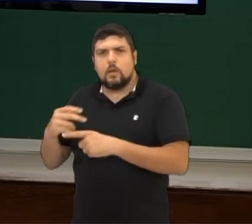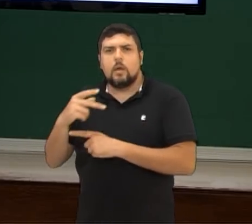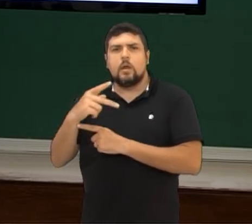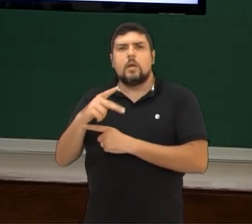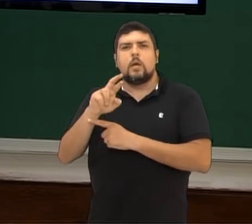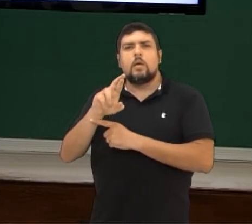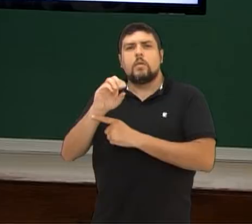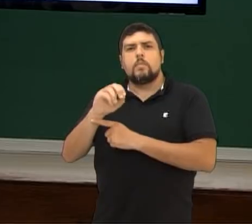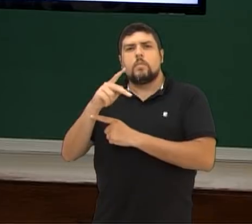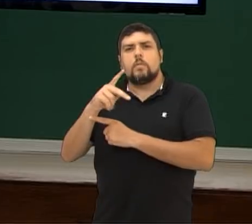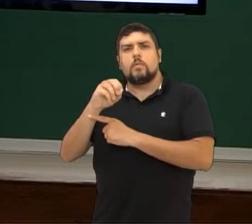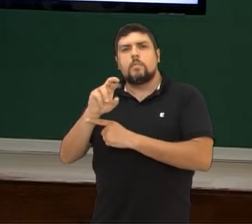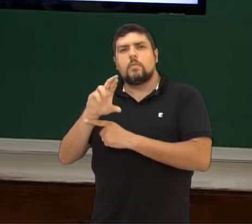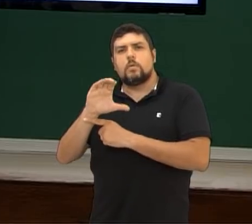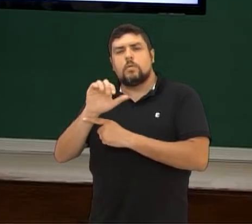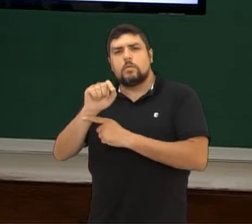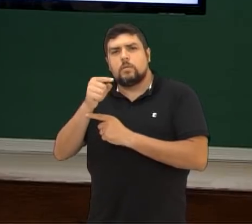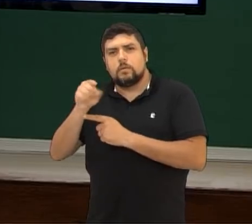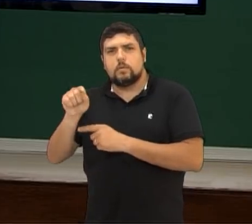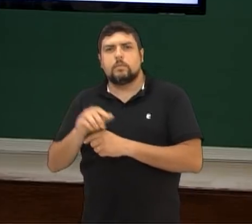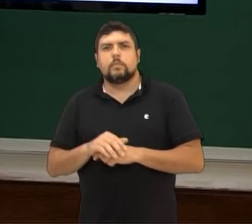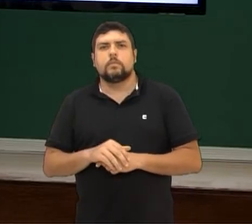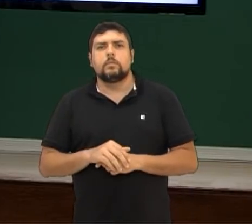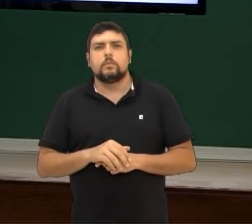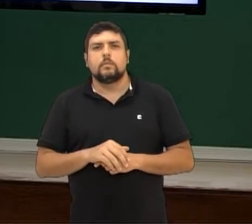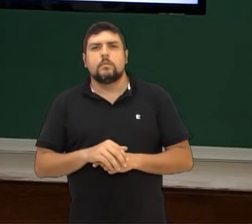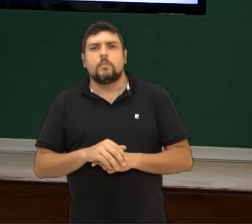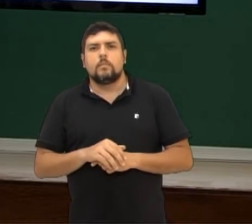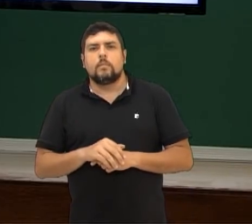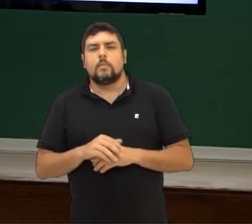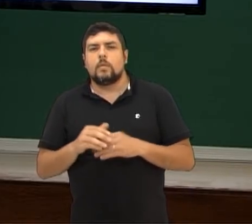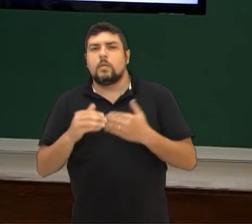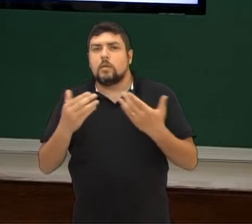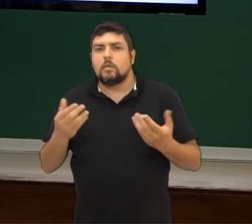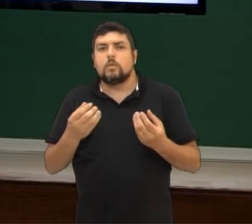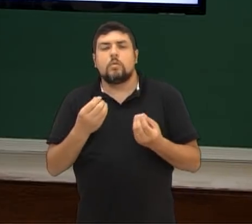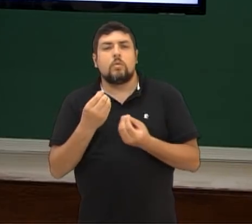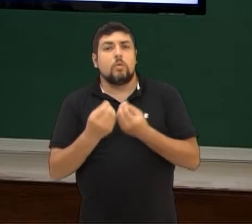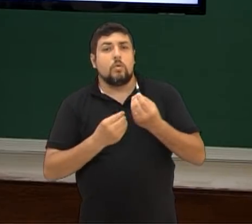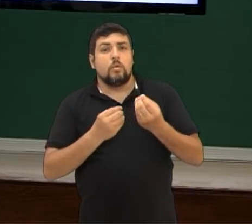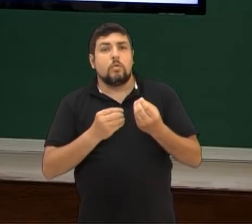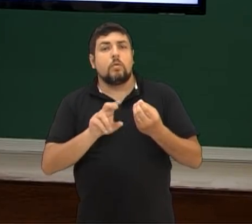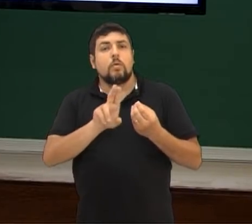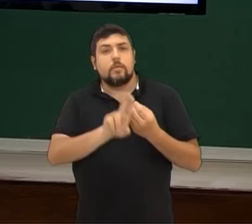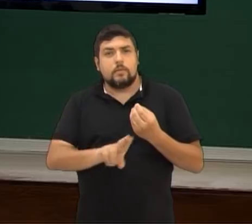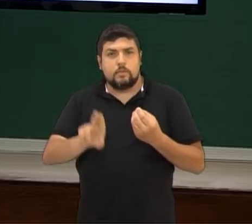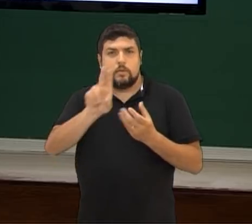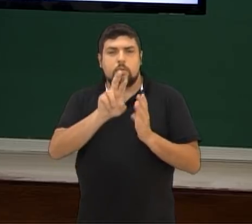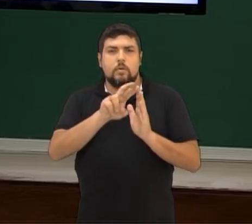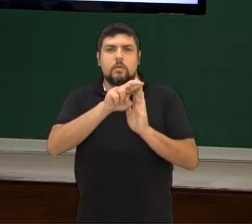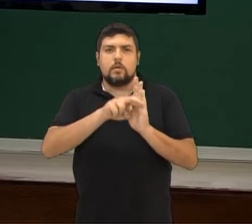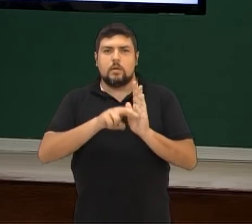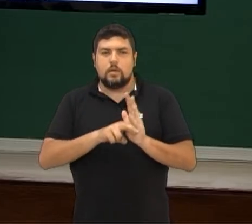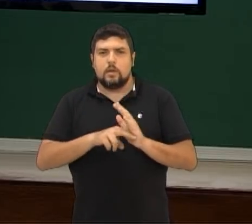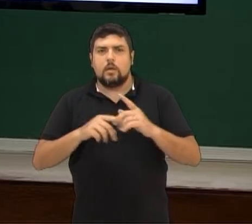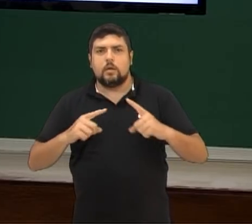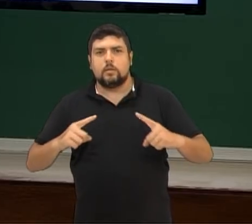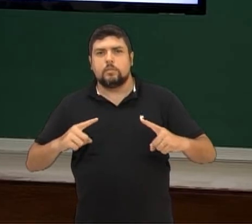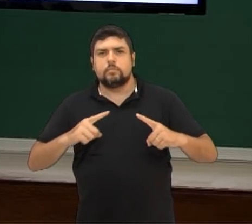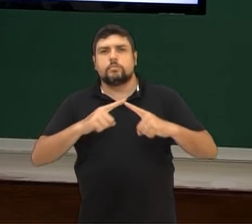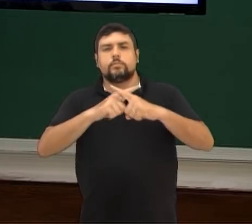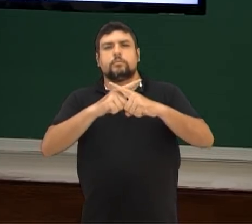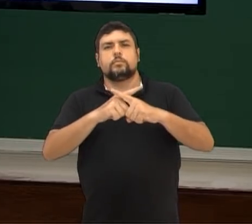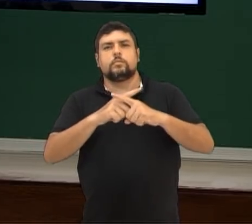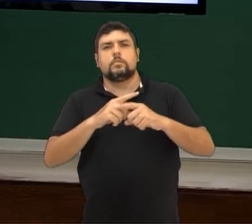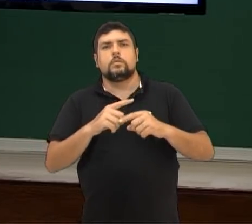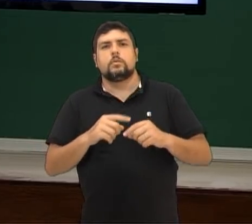as propriedades fundamentais das proporções, aquela regrinha que a gente utiliza, de fazer a multiplicação ali, identificar